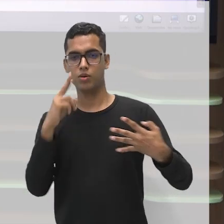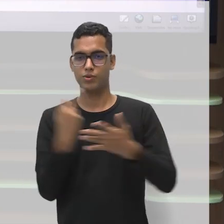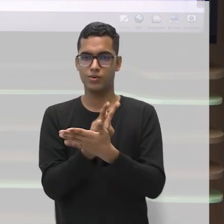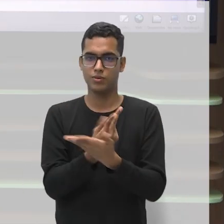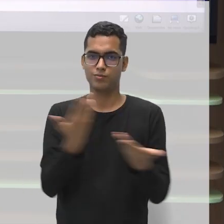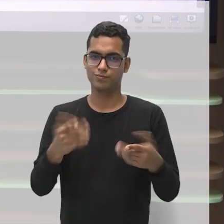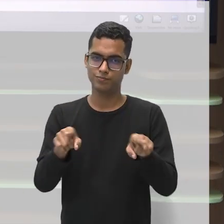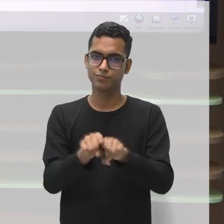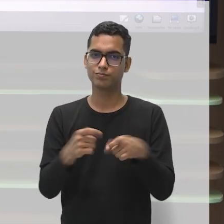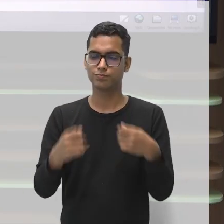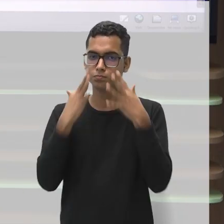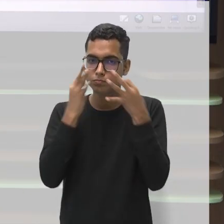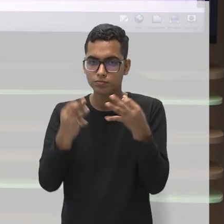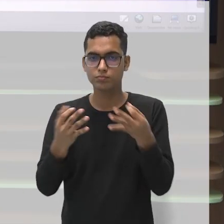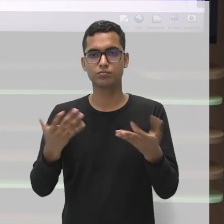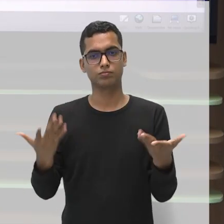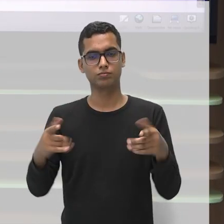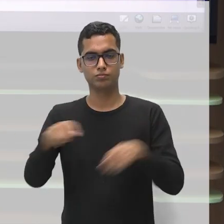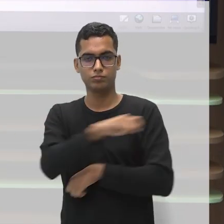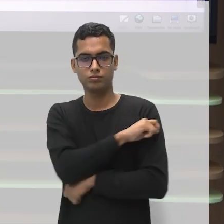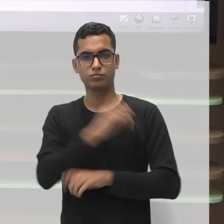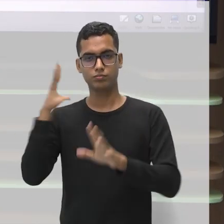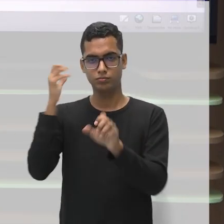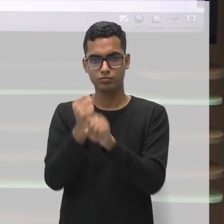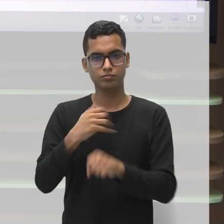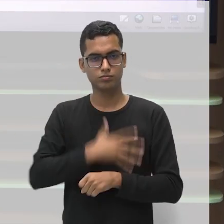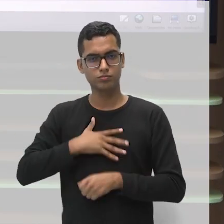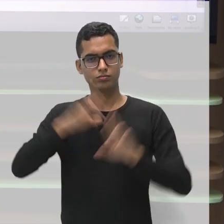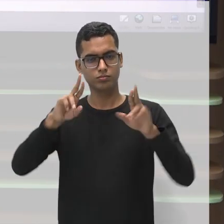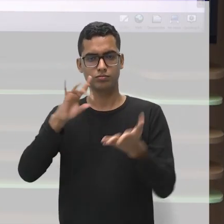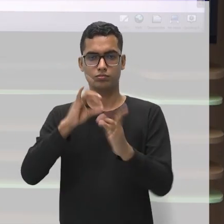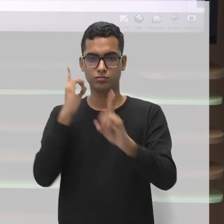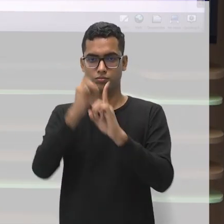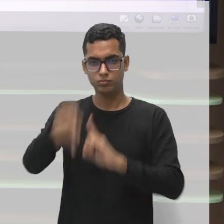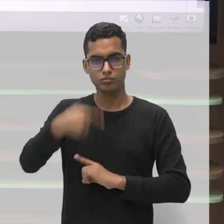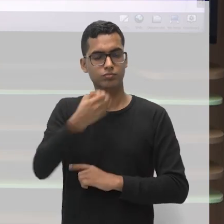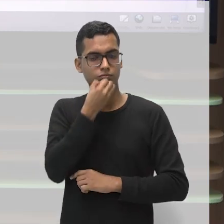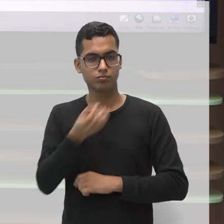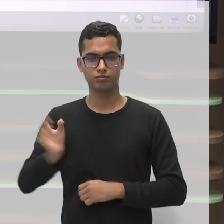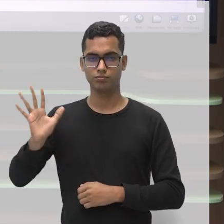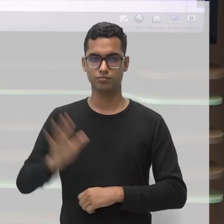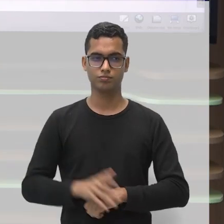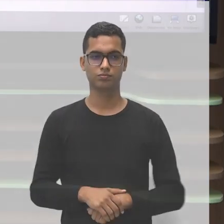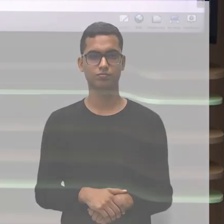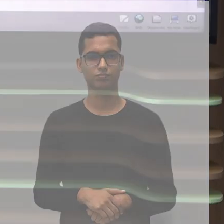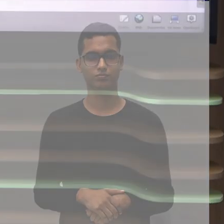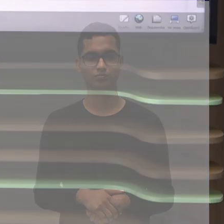Queridos alunos, essa foi a nossa aula de revisão. Espero que tenham gostado e até a nossa próxima oportunidade.